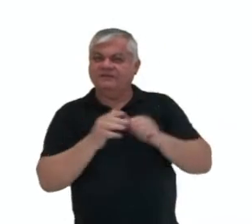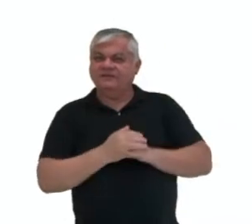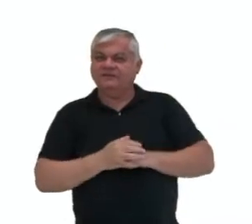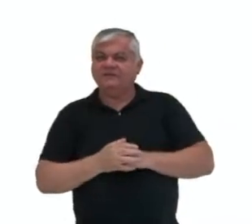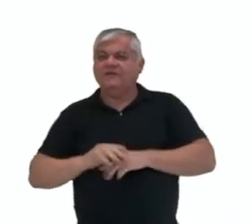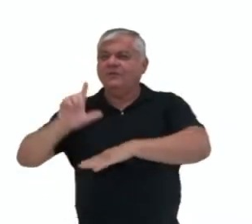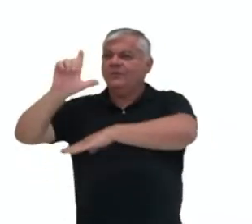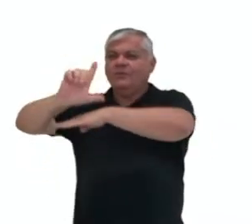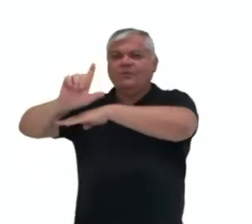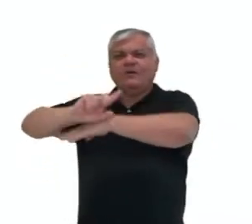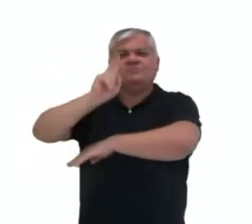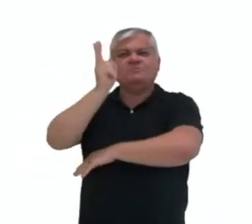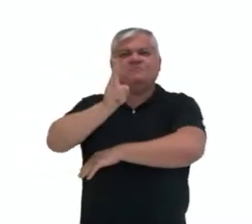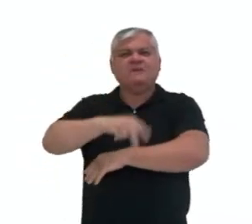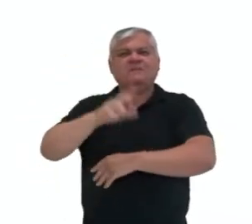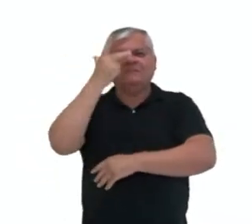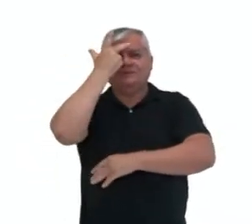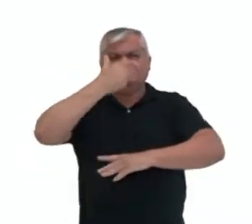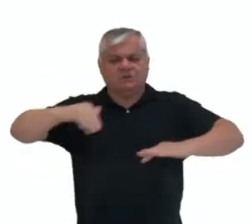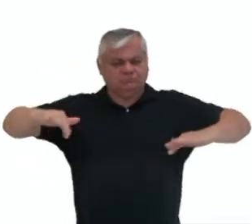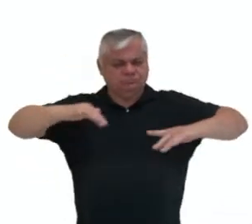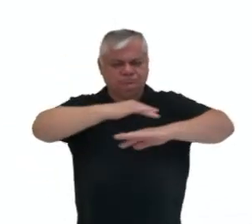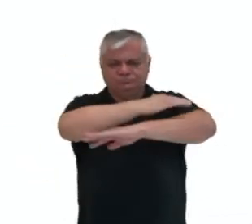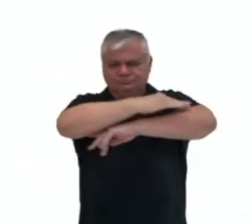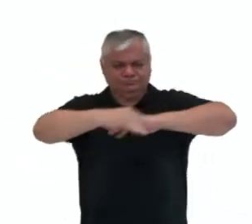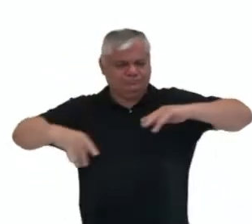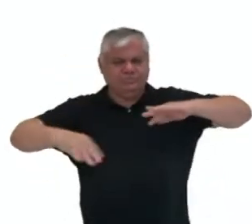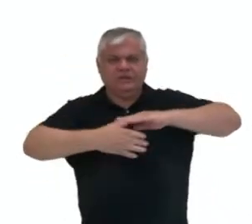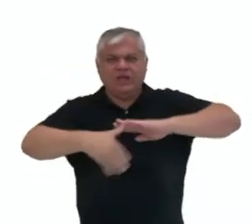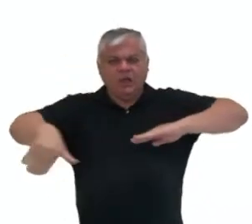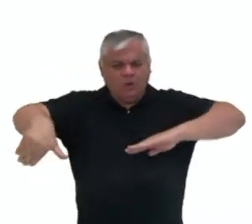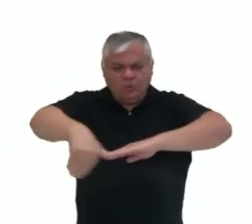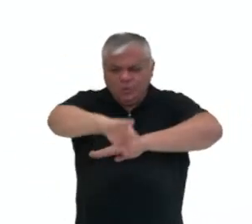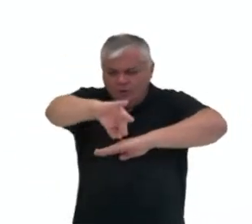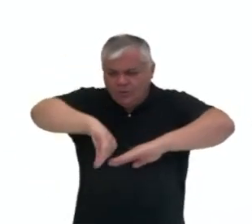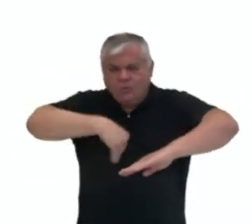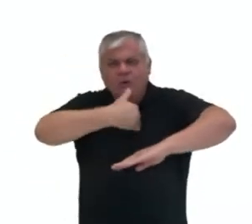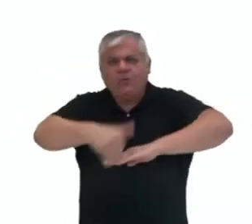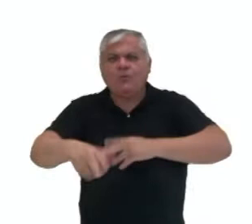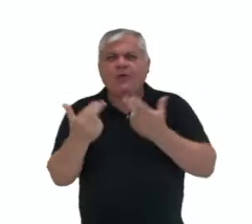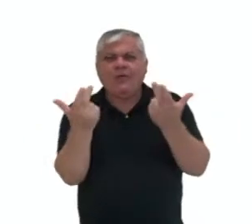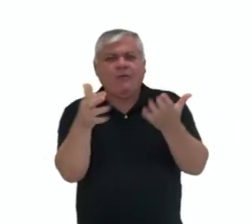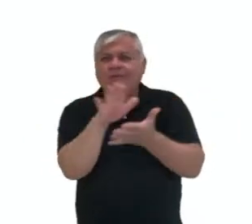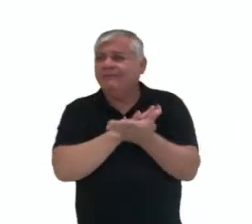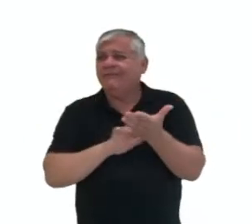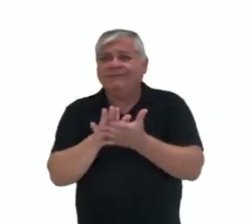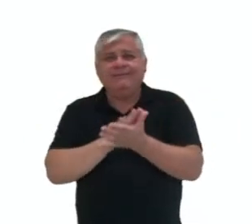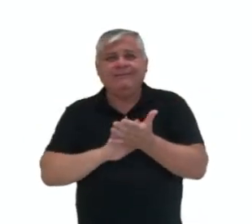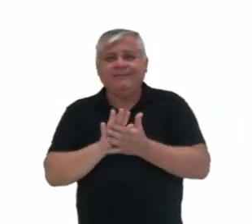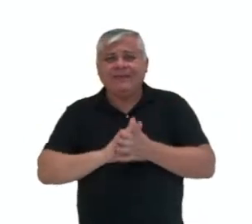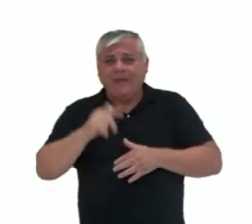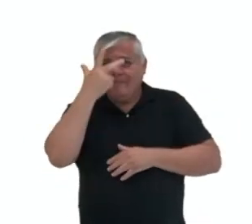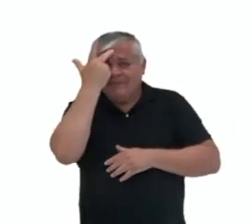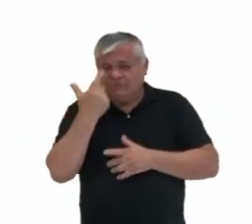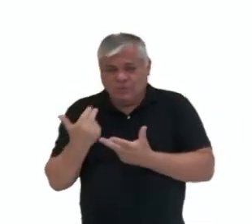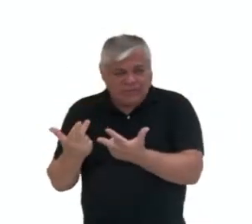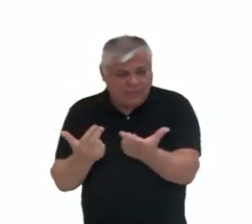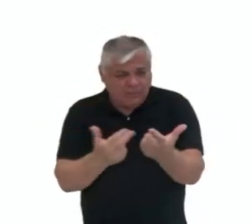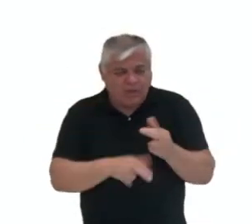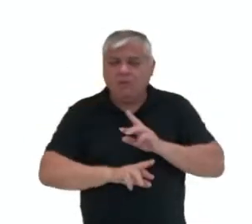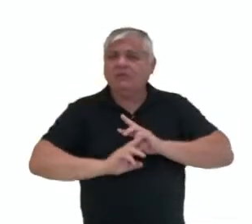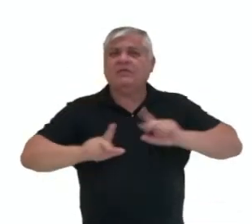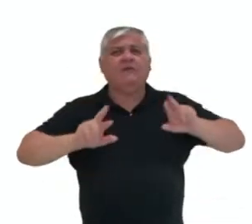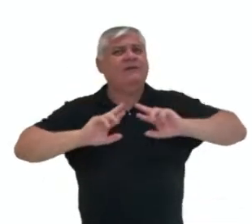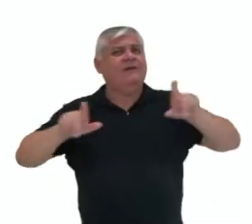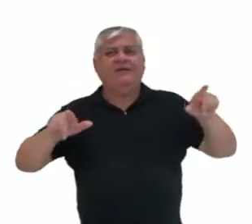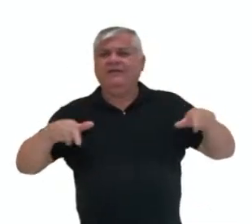gente pelas ruas, há tantas ruas e nenhuma igual a outra. Ninguém igual a ninguém. Me espanta que tanta gente sinta,